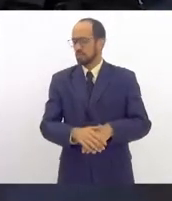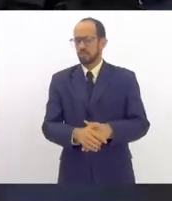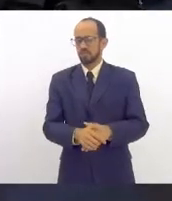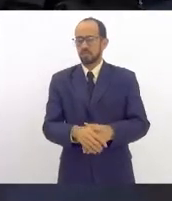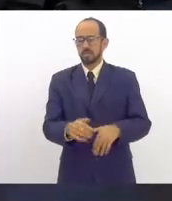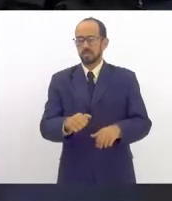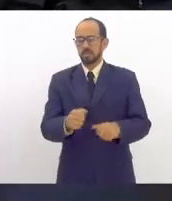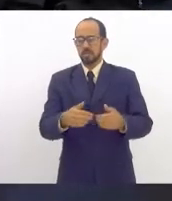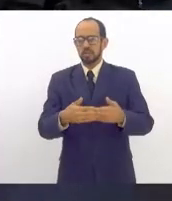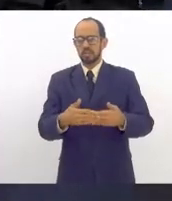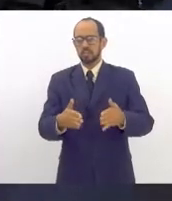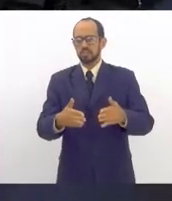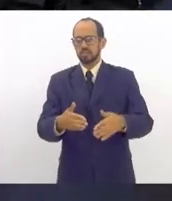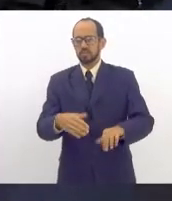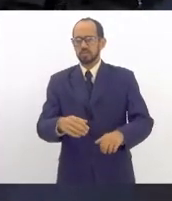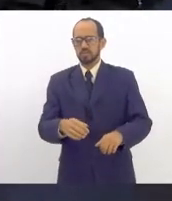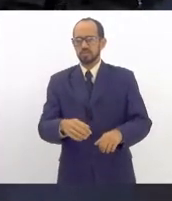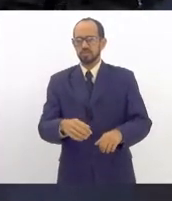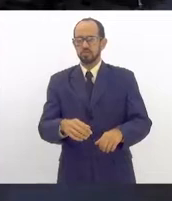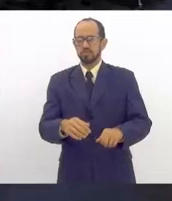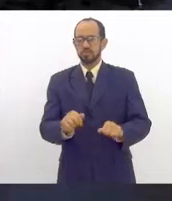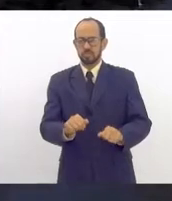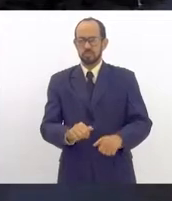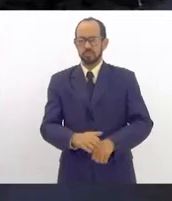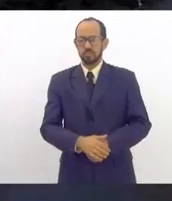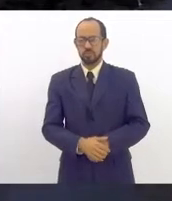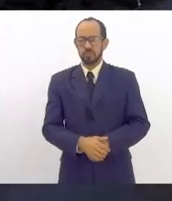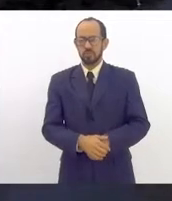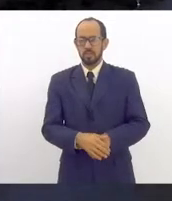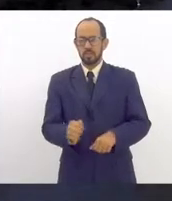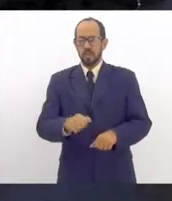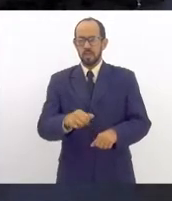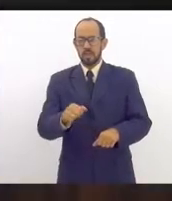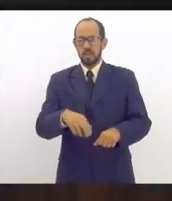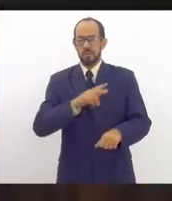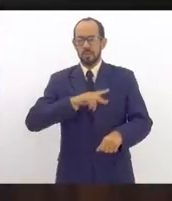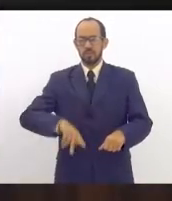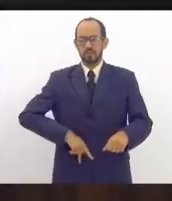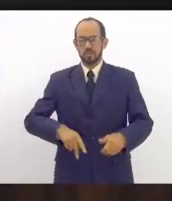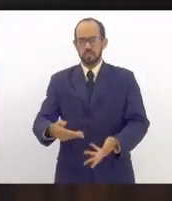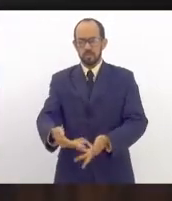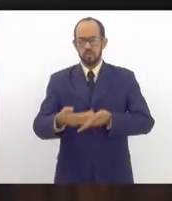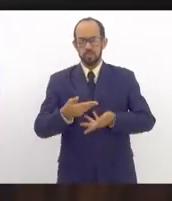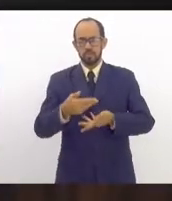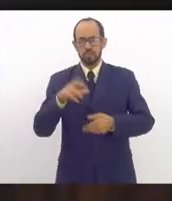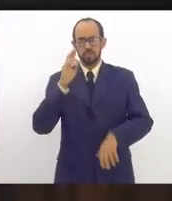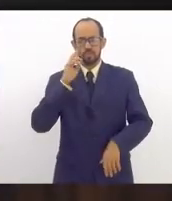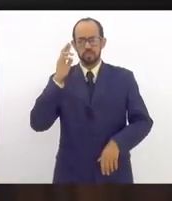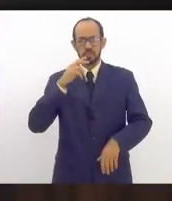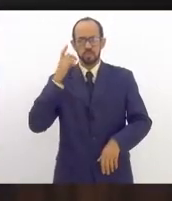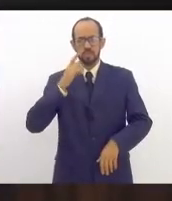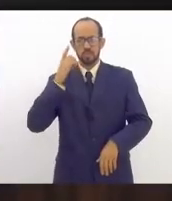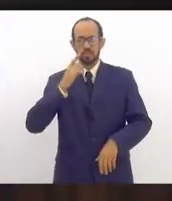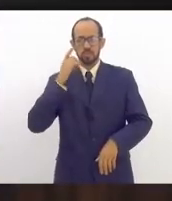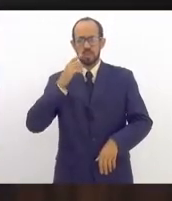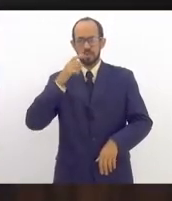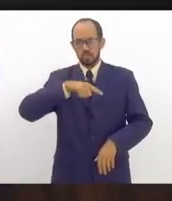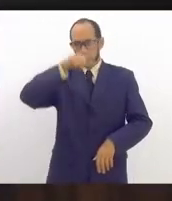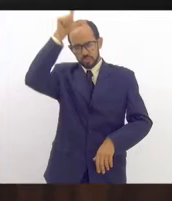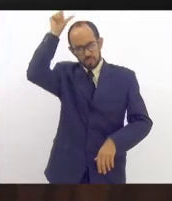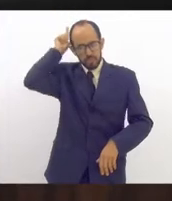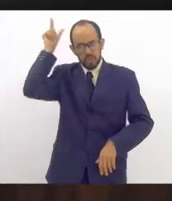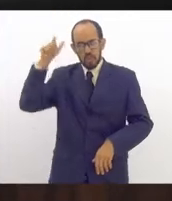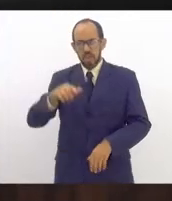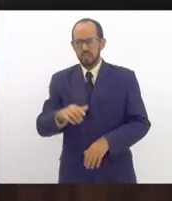está aberto a sessão a presidência convida o senhor Deputado Luiz Paulo para